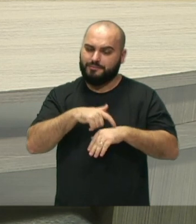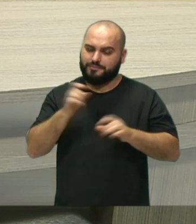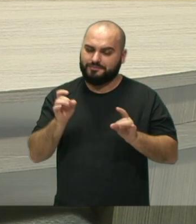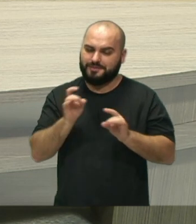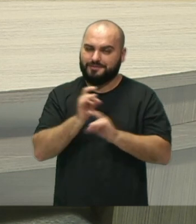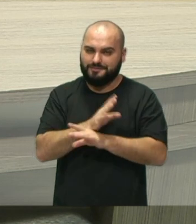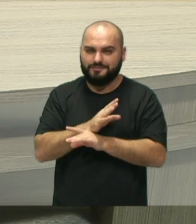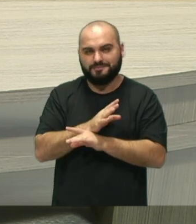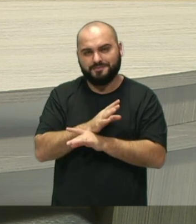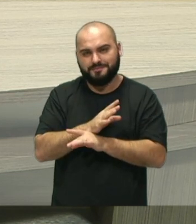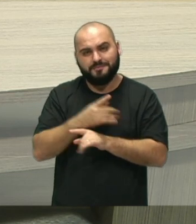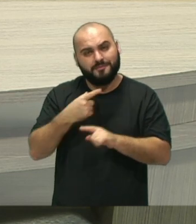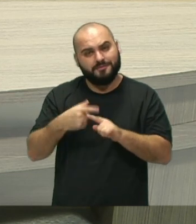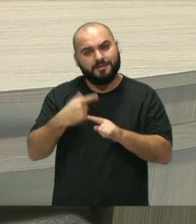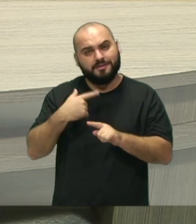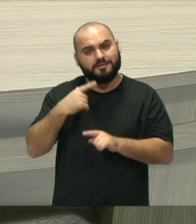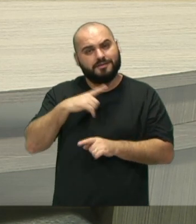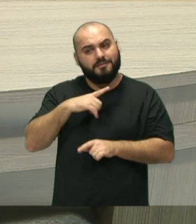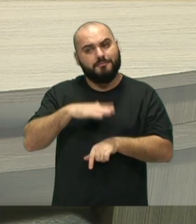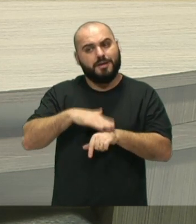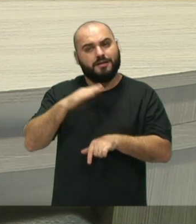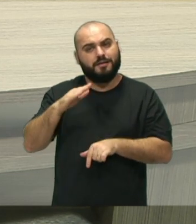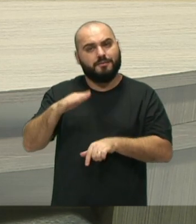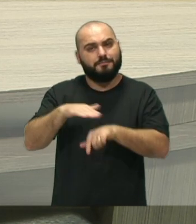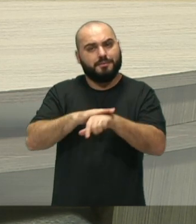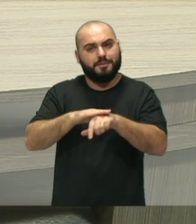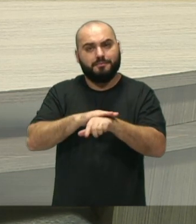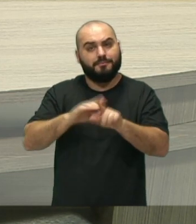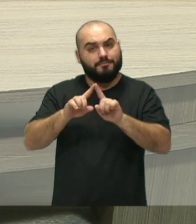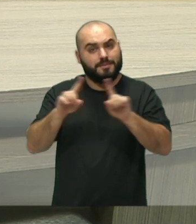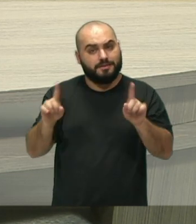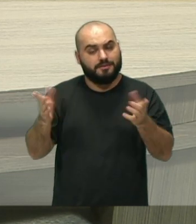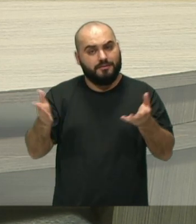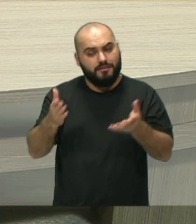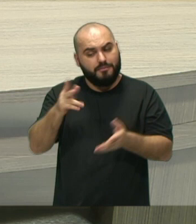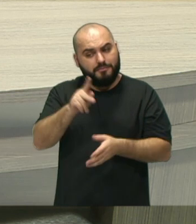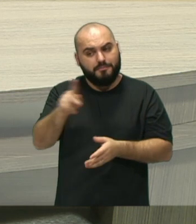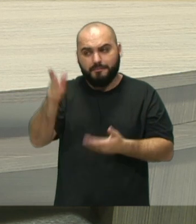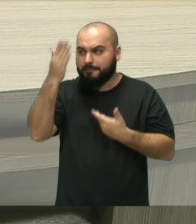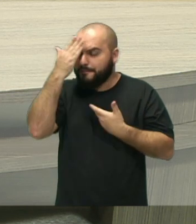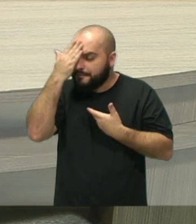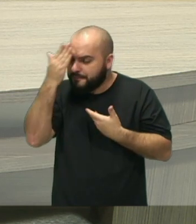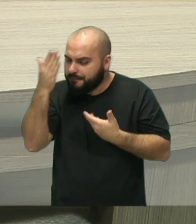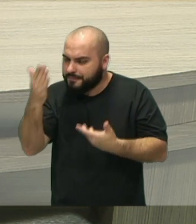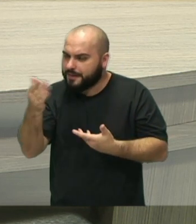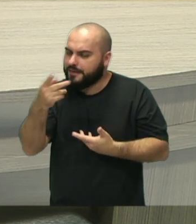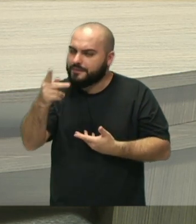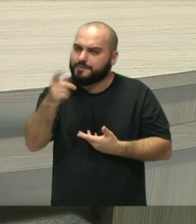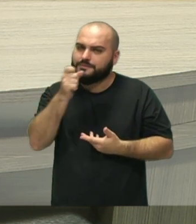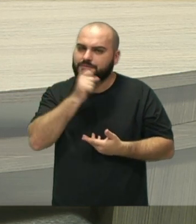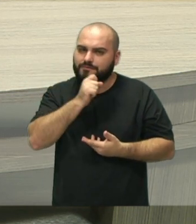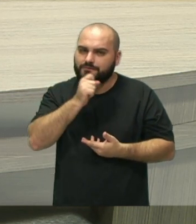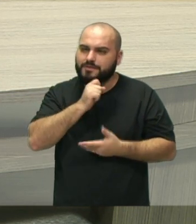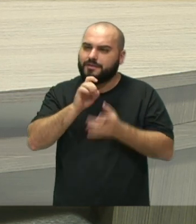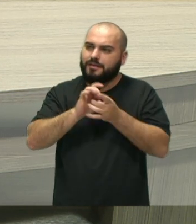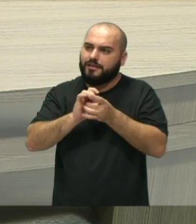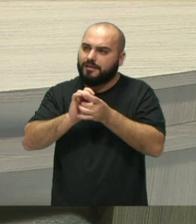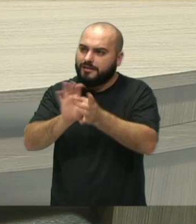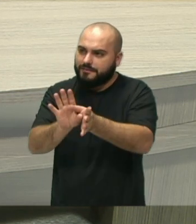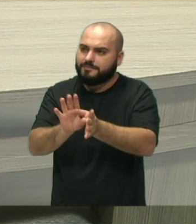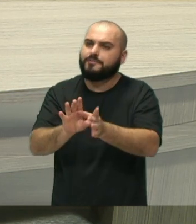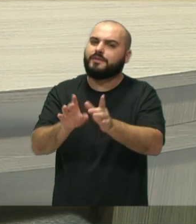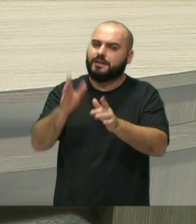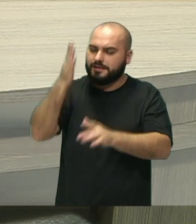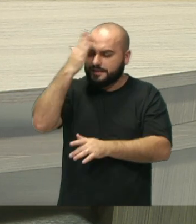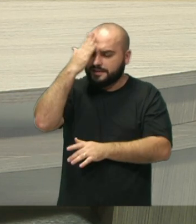nós falaríamos muito mais. Mas, por enquanto, professora Ana Lígia, muito obrigada pela sua entrevista, pela sua disposição. A gente também